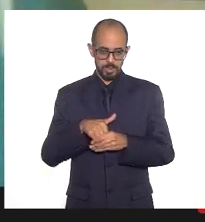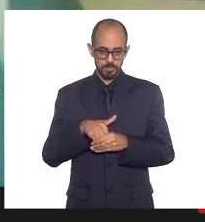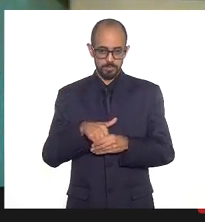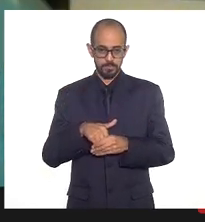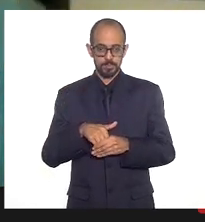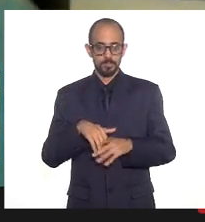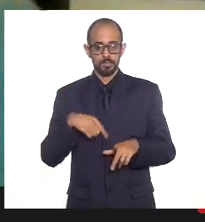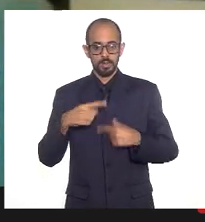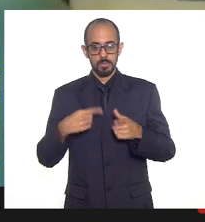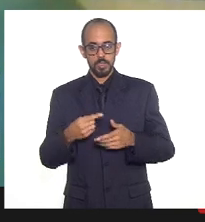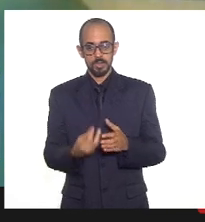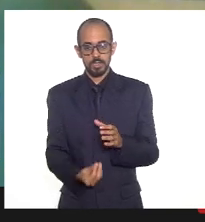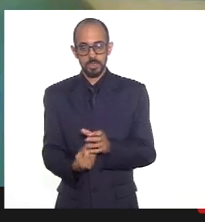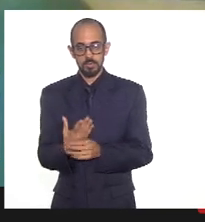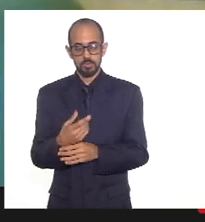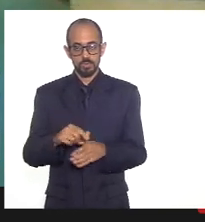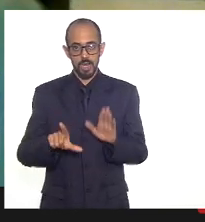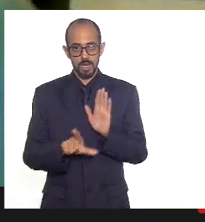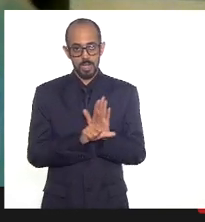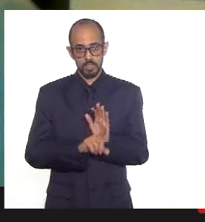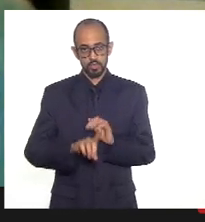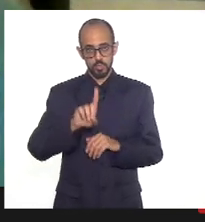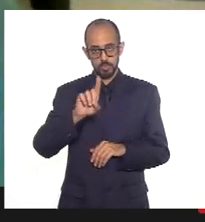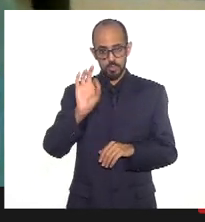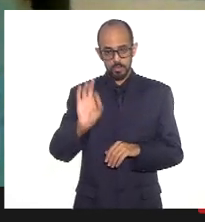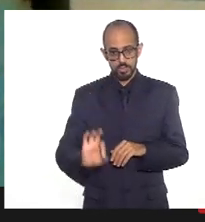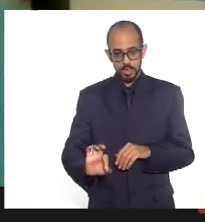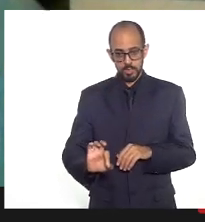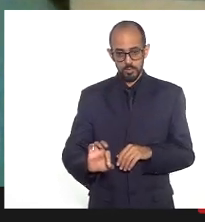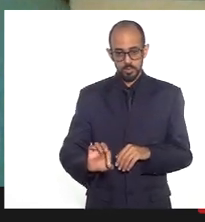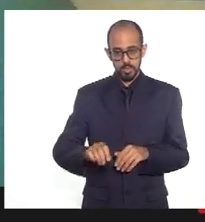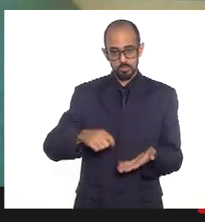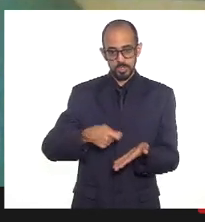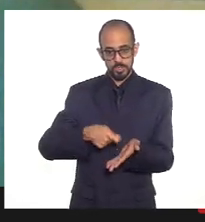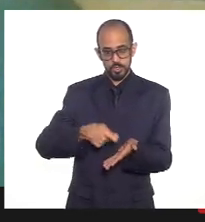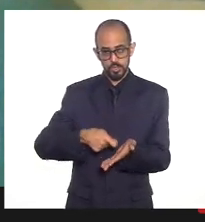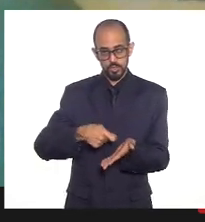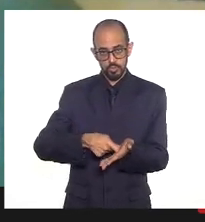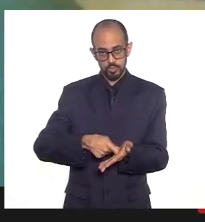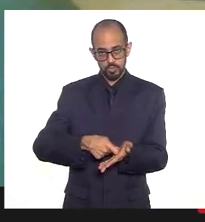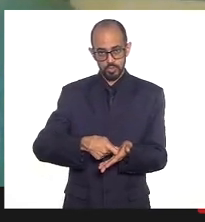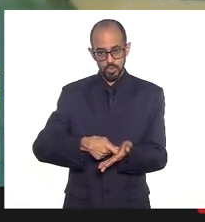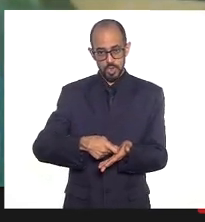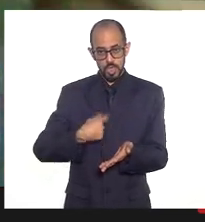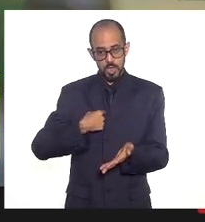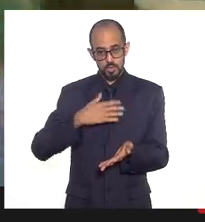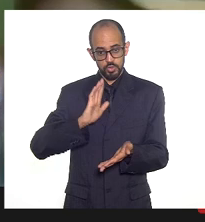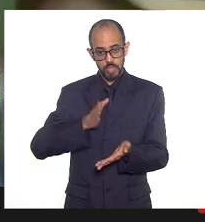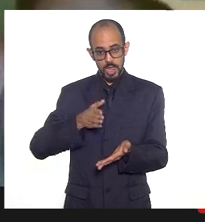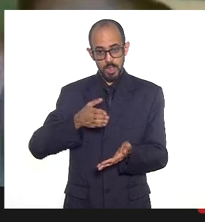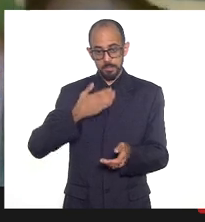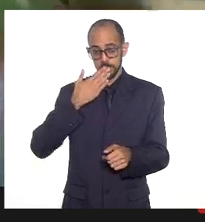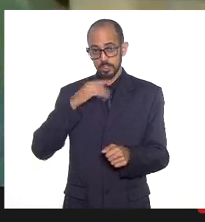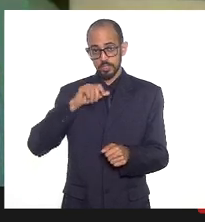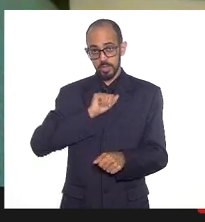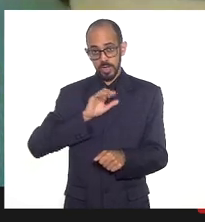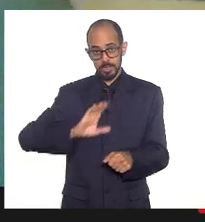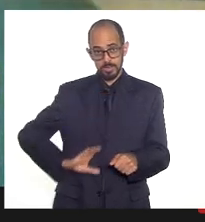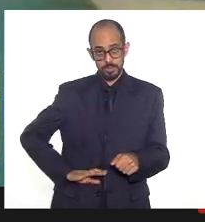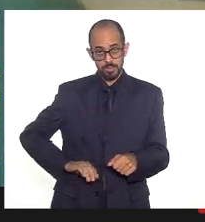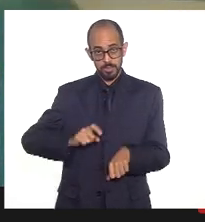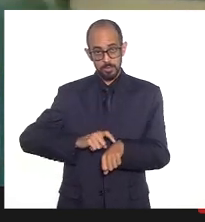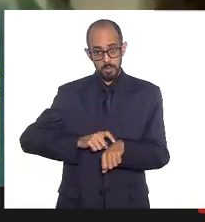do 1% e estamos há um tempão cobrando. Recentemente, eu cobrei 2 vezes ao André Siciliano em plenário. E